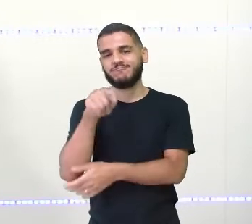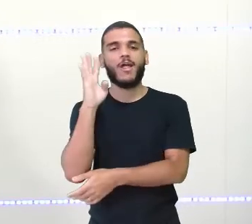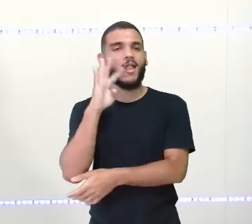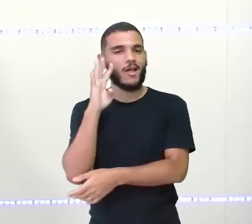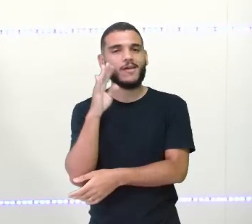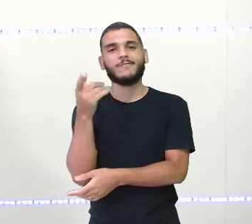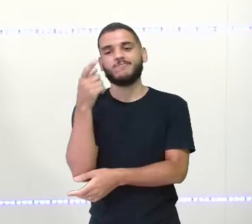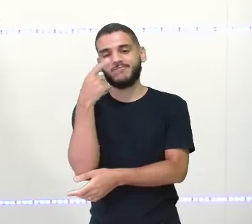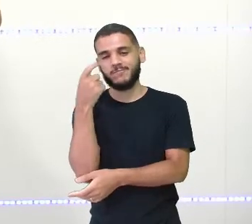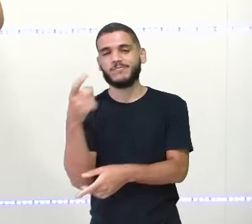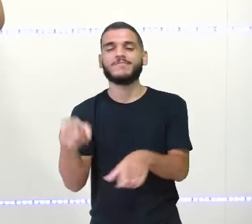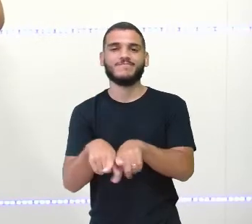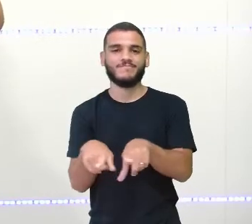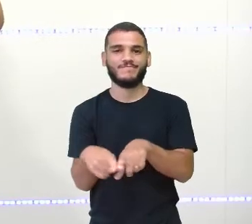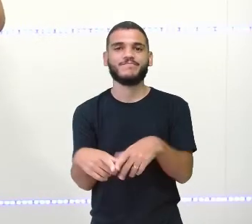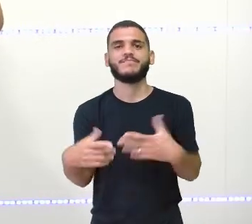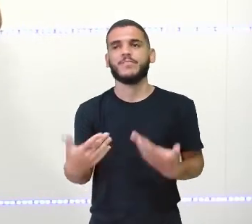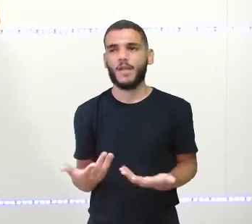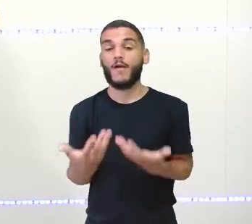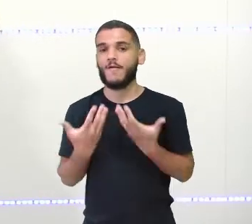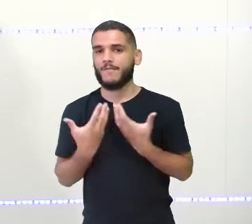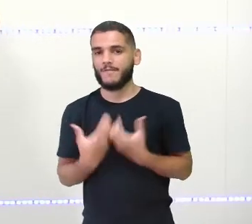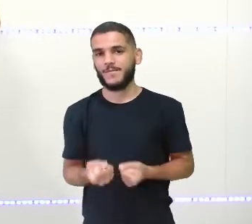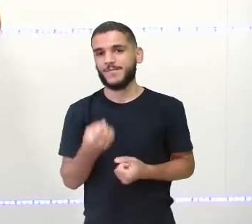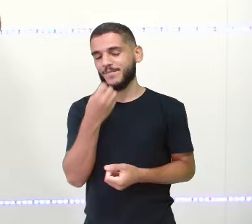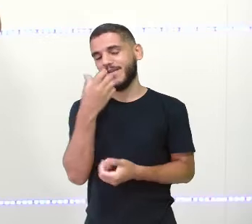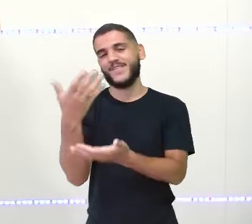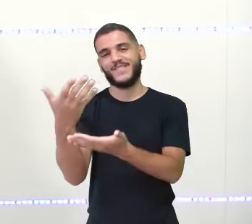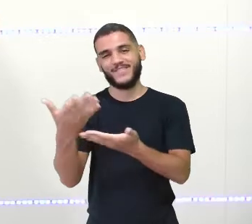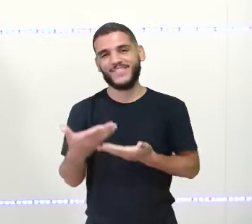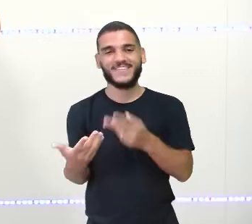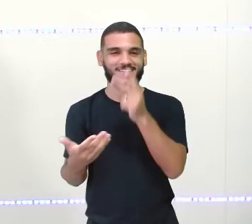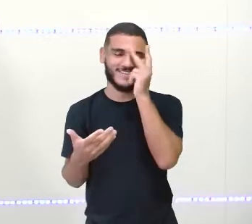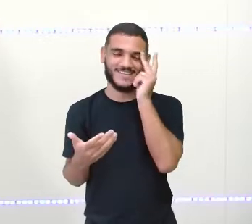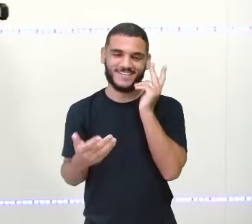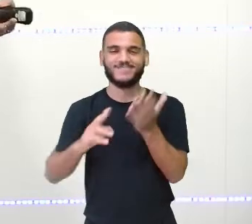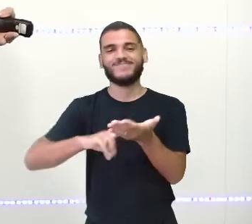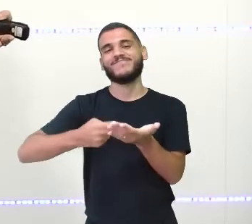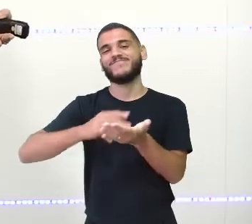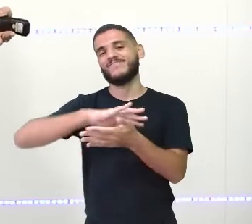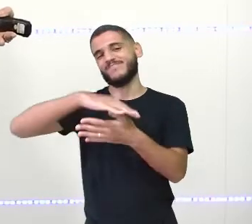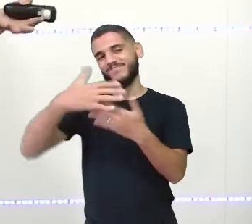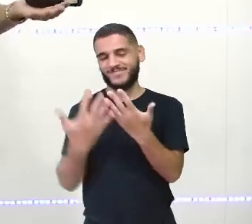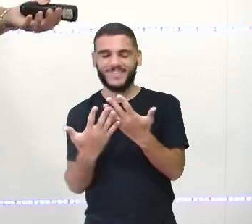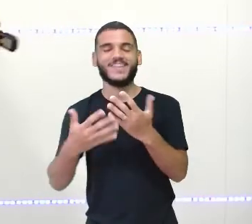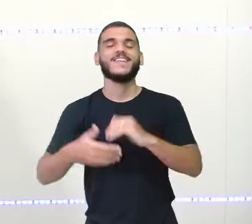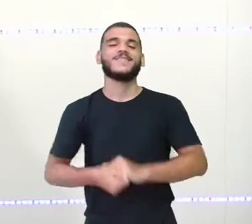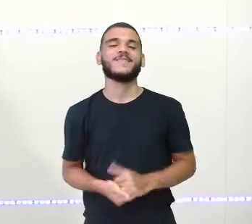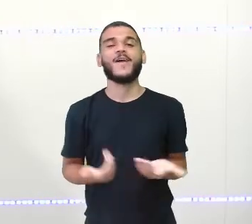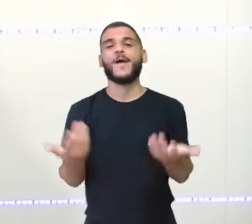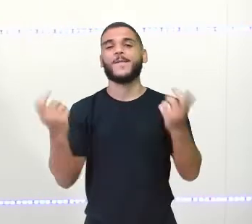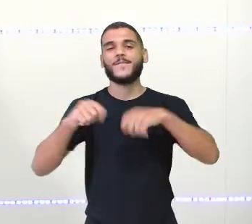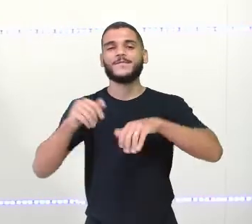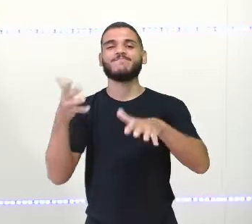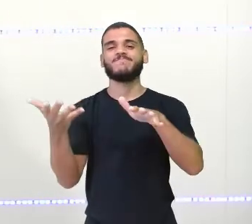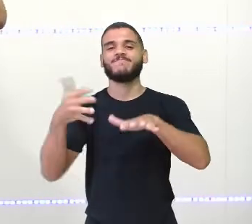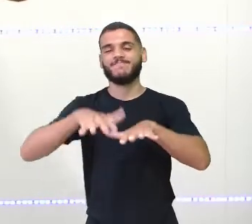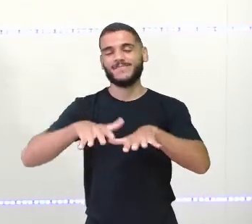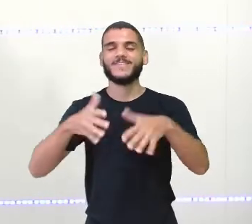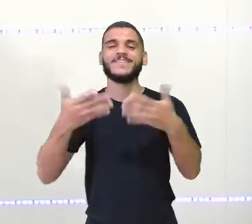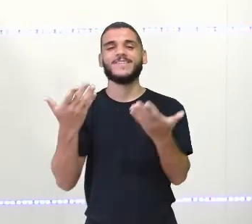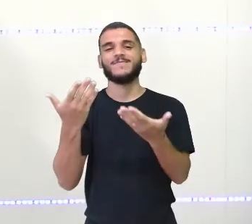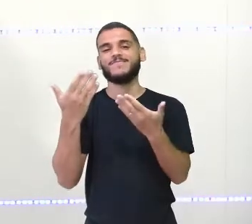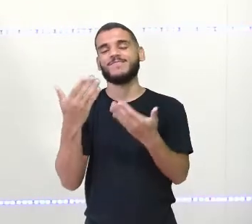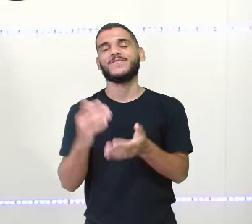bem interessante, hein? Vamos lá? Ah, bem-vindo também, Klinsmann, o nosso intérprete de Libras, tornando a nossa aula mais